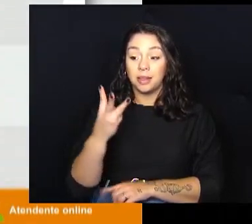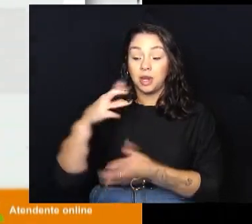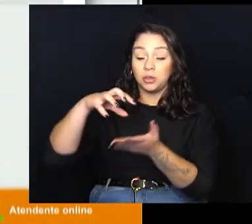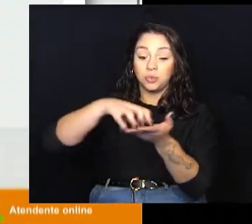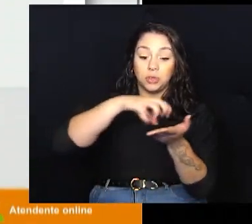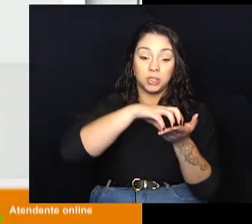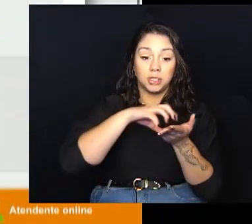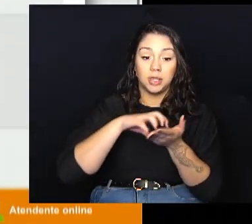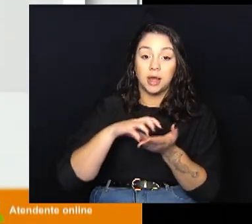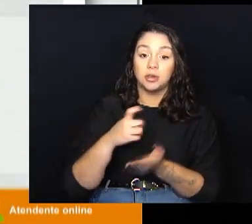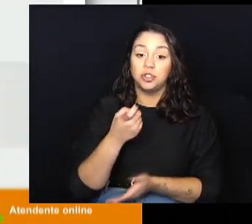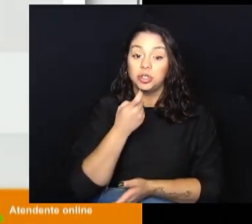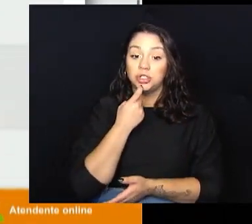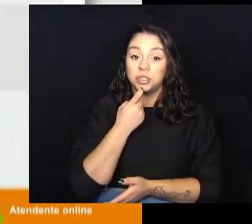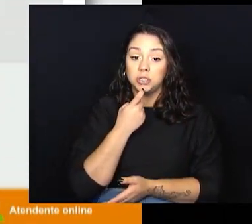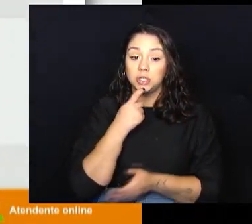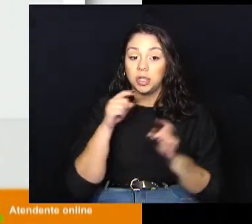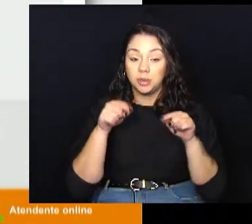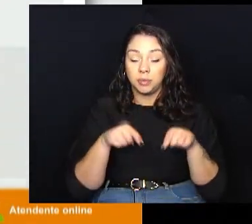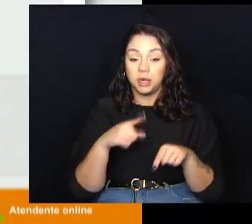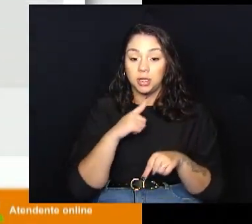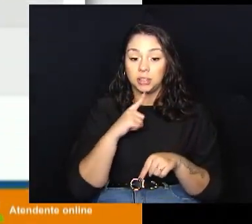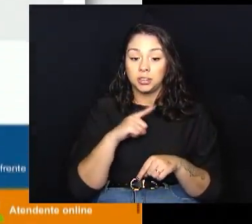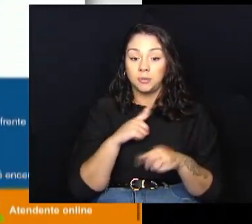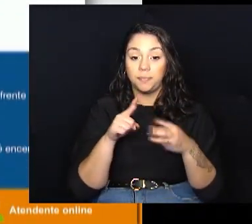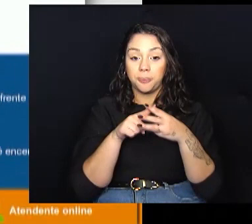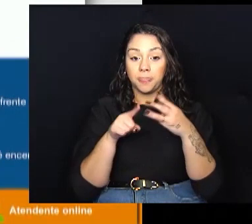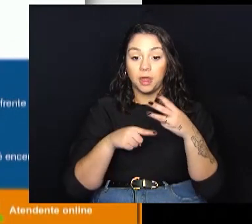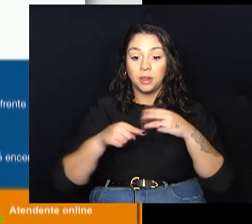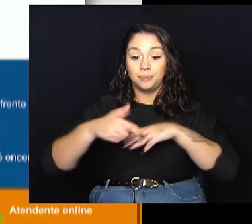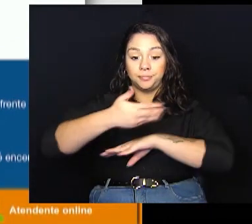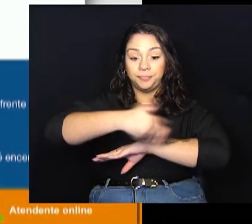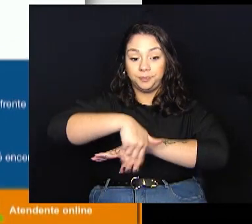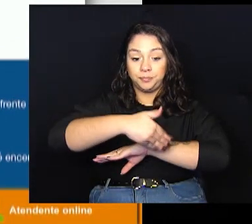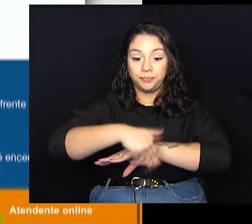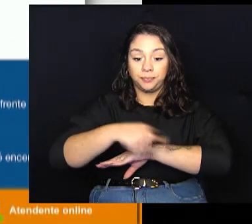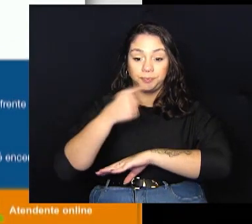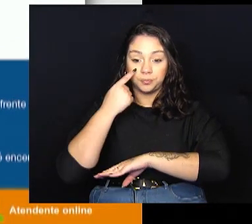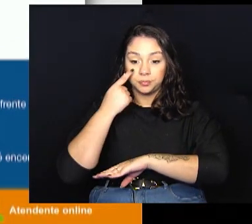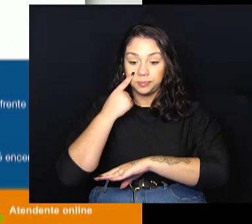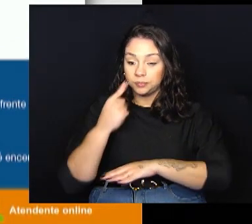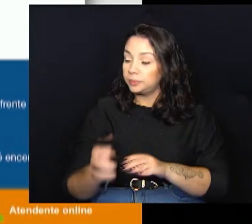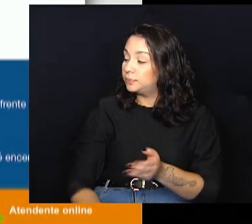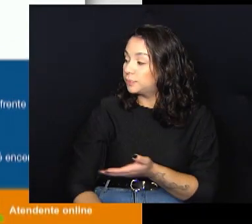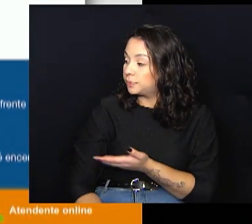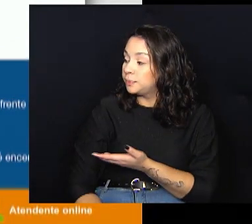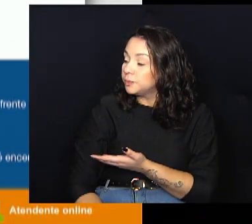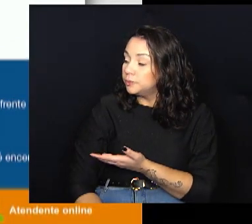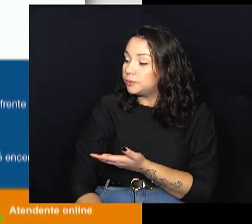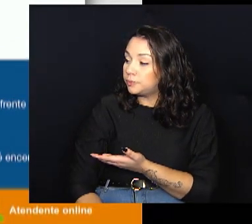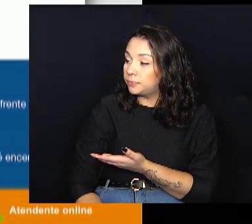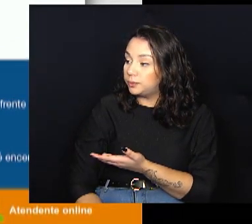cepati Campinas e aqui no fim da página tem os três endereços tem a do centro que fica na Avenida Campos Sales número